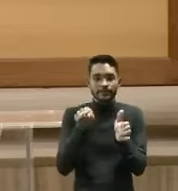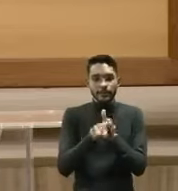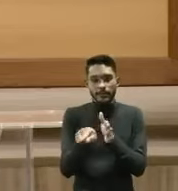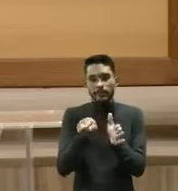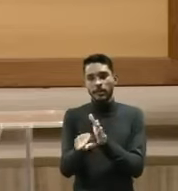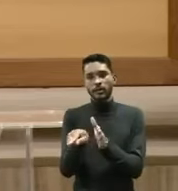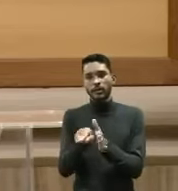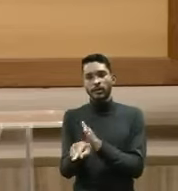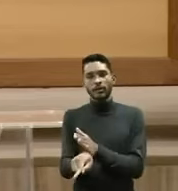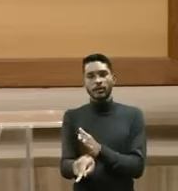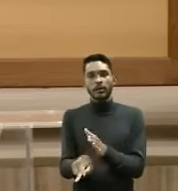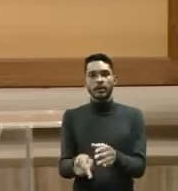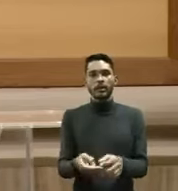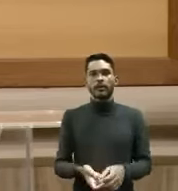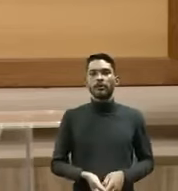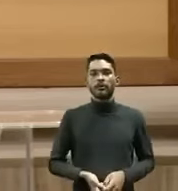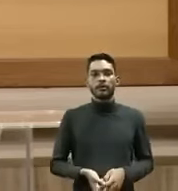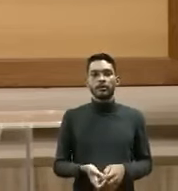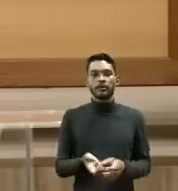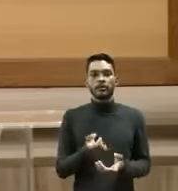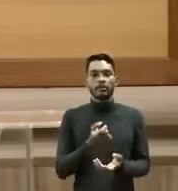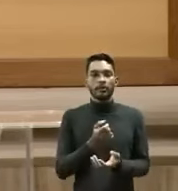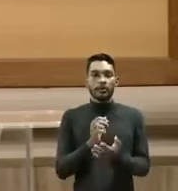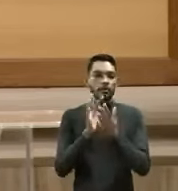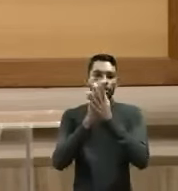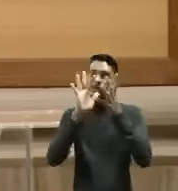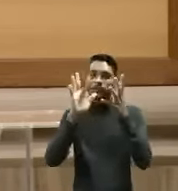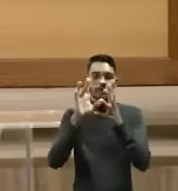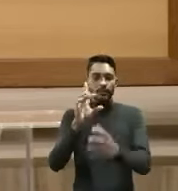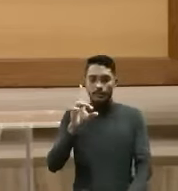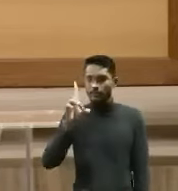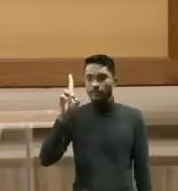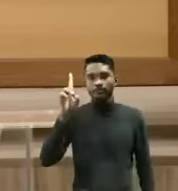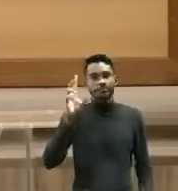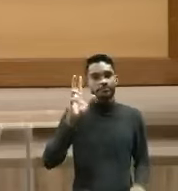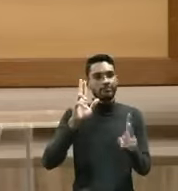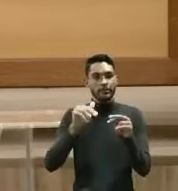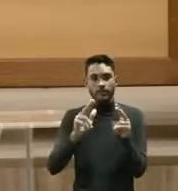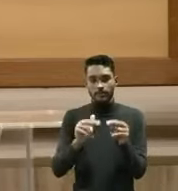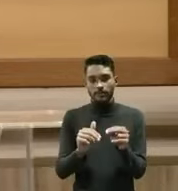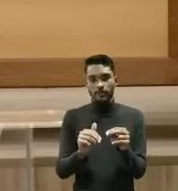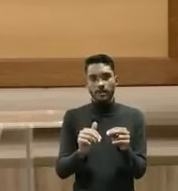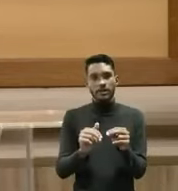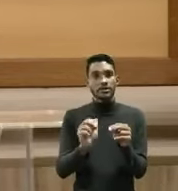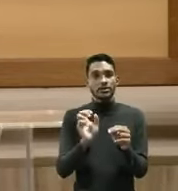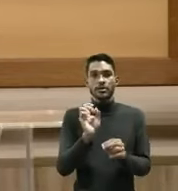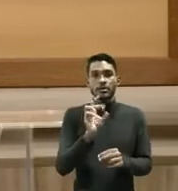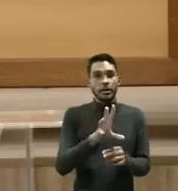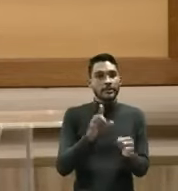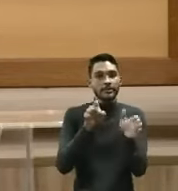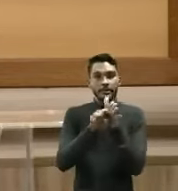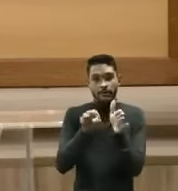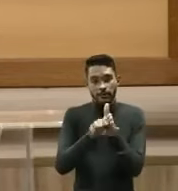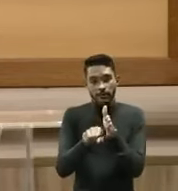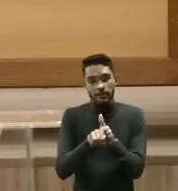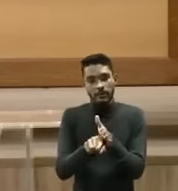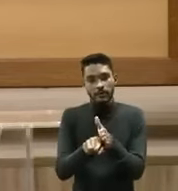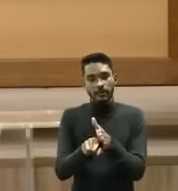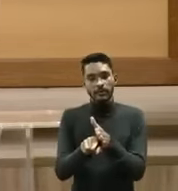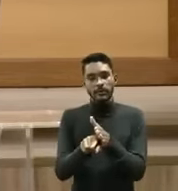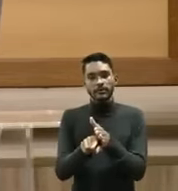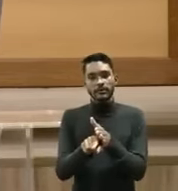participa de evangelismo ele não participa de oração mas ele é crítico sabe por quê porque na verdade ele é